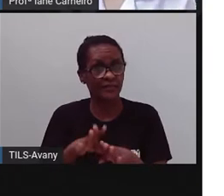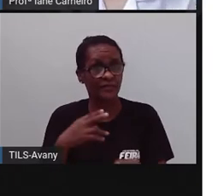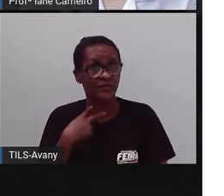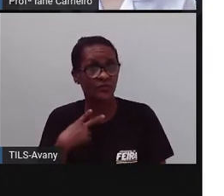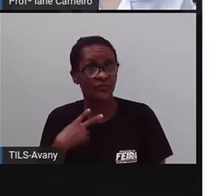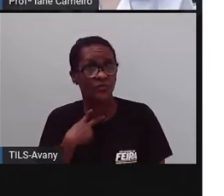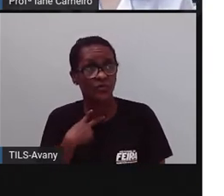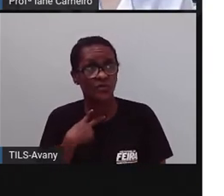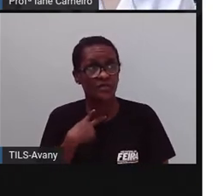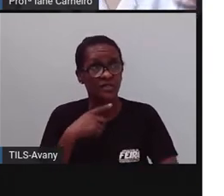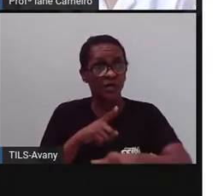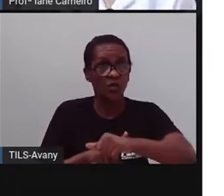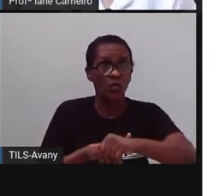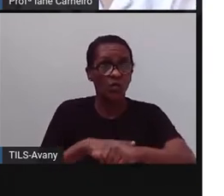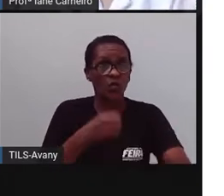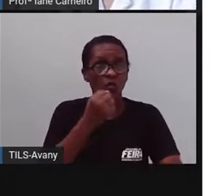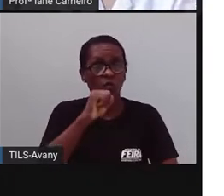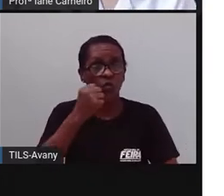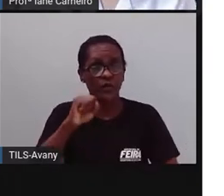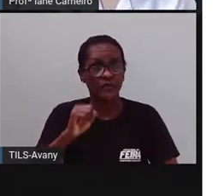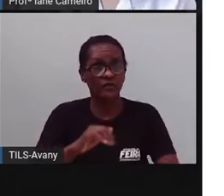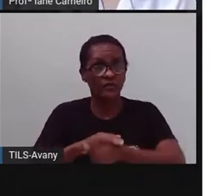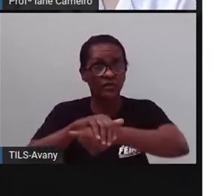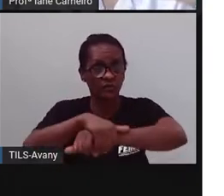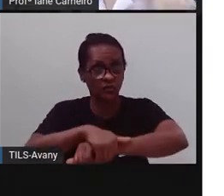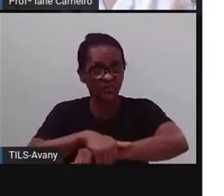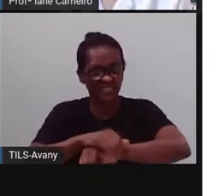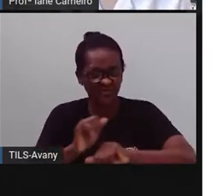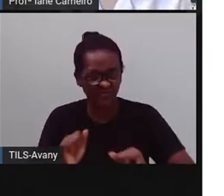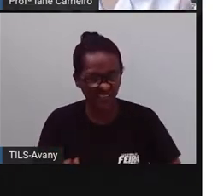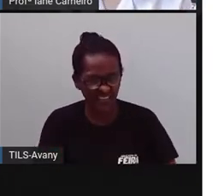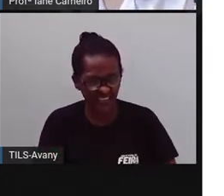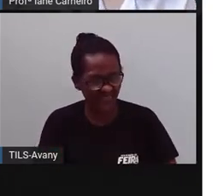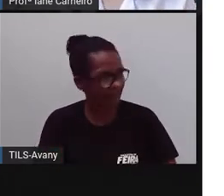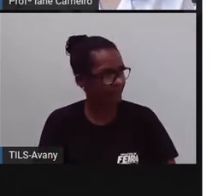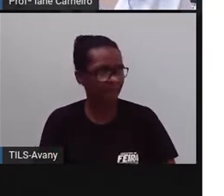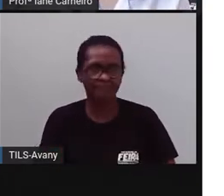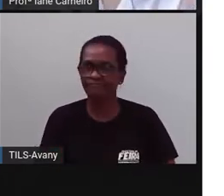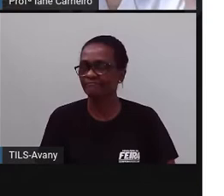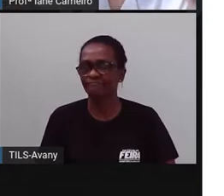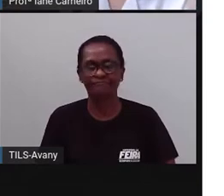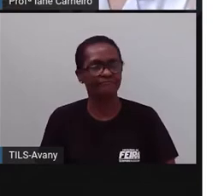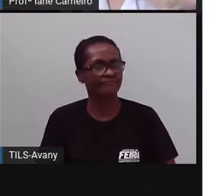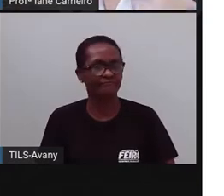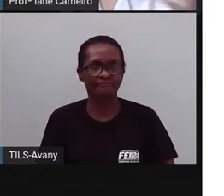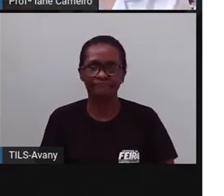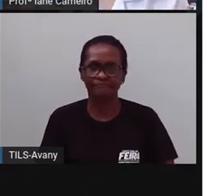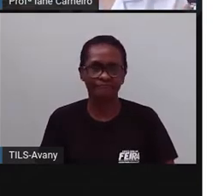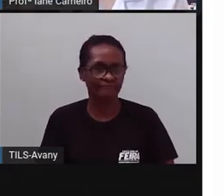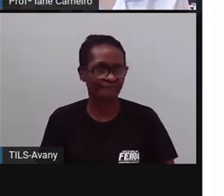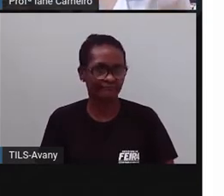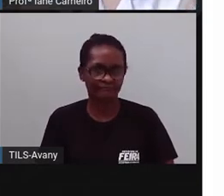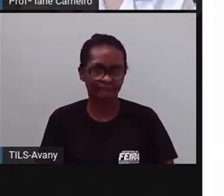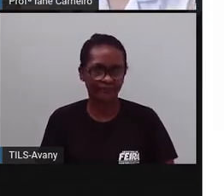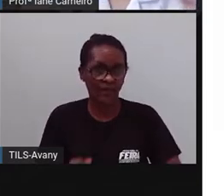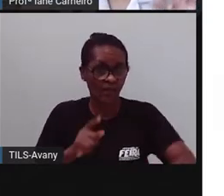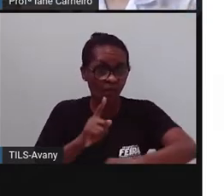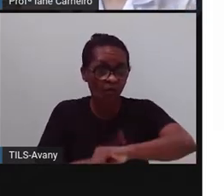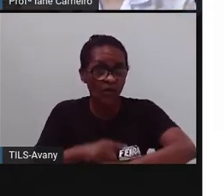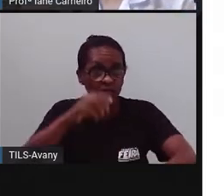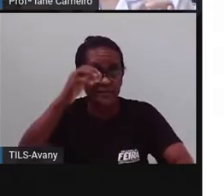às 20 horas né porque se bom peça que demore muito você ainda vai achar a festa acontecendo já no finalzinho